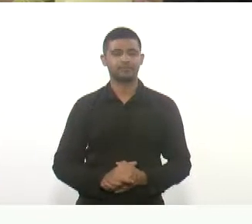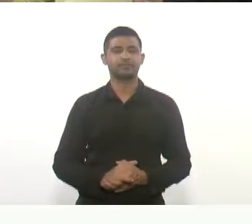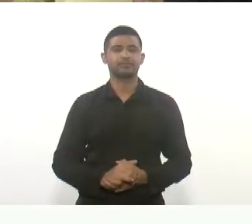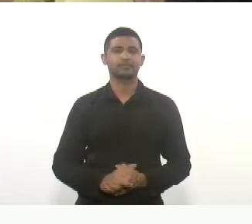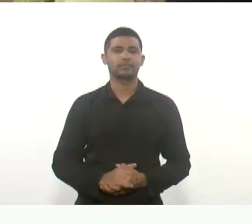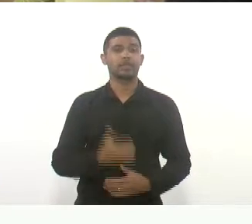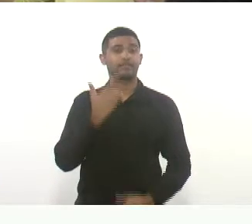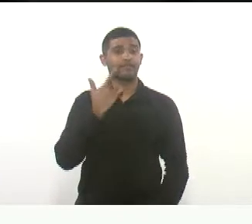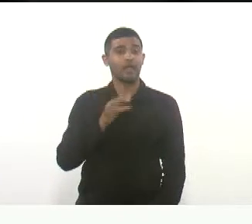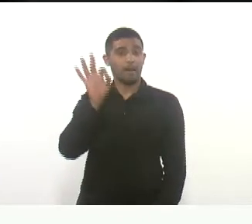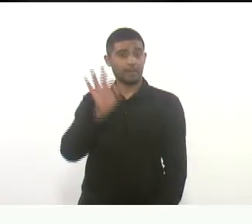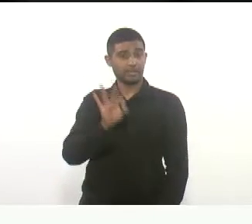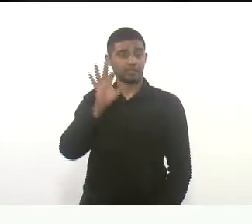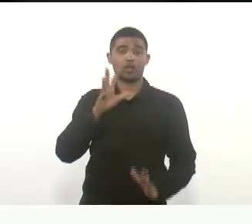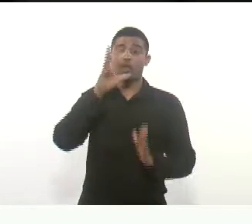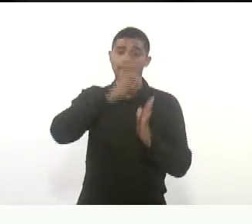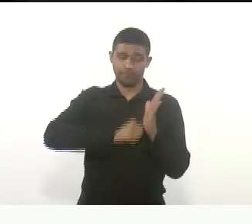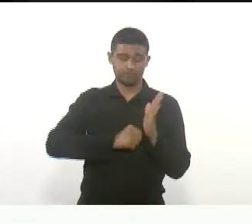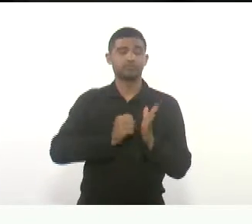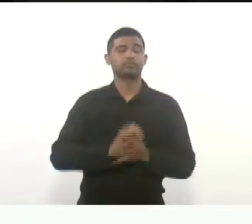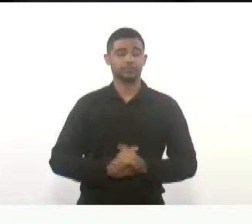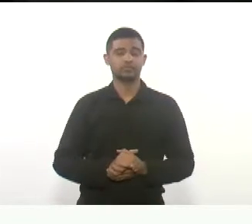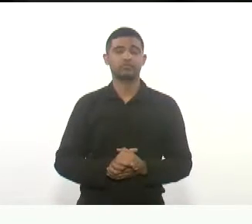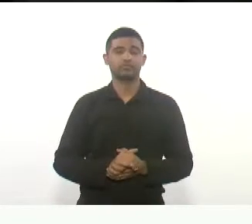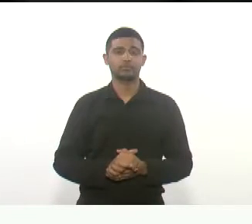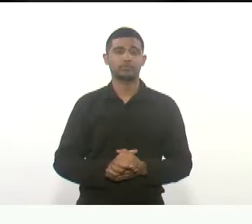O percentual de matrículas também está